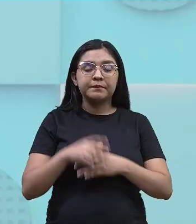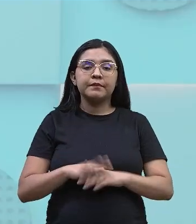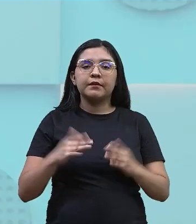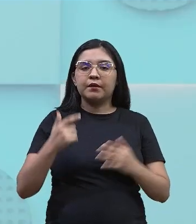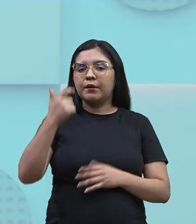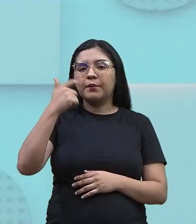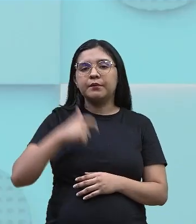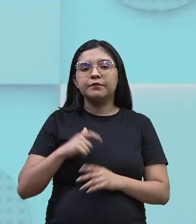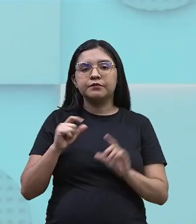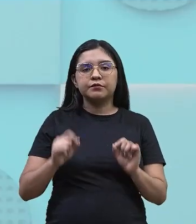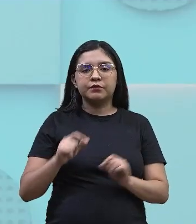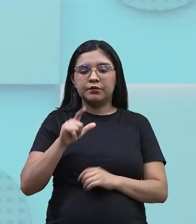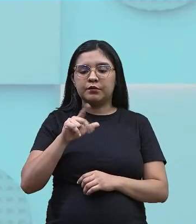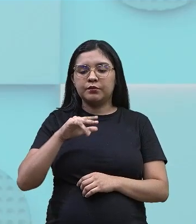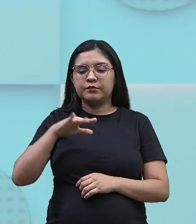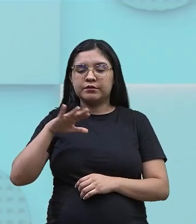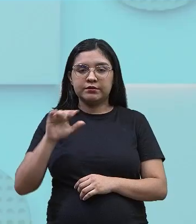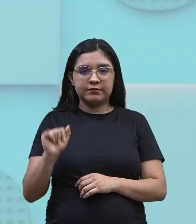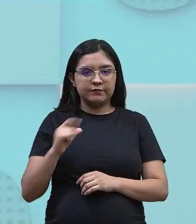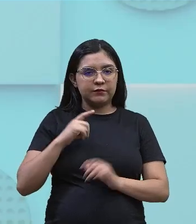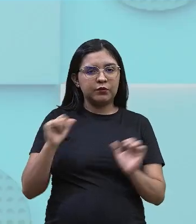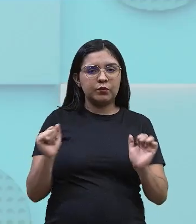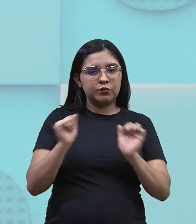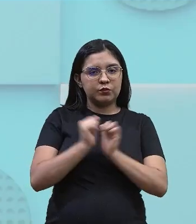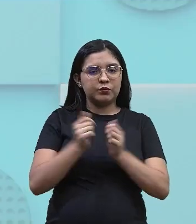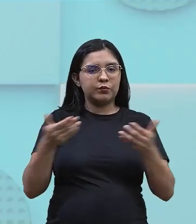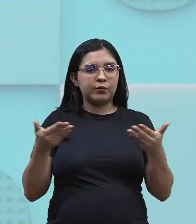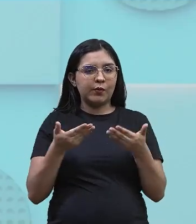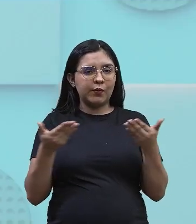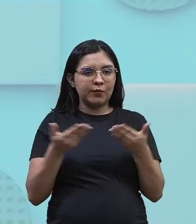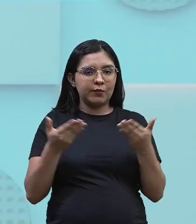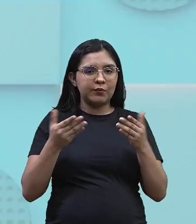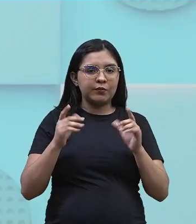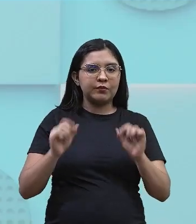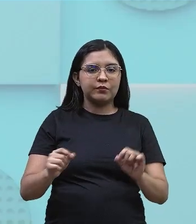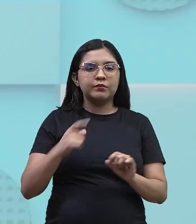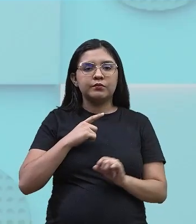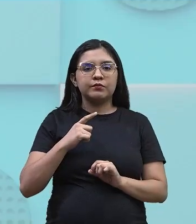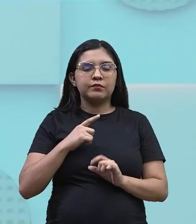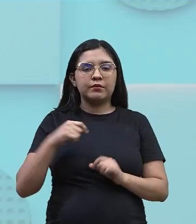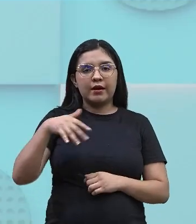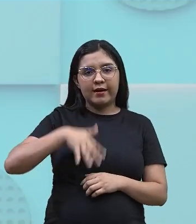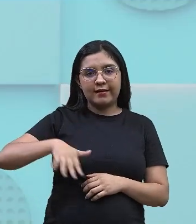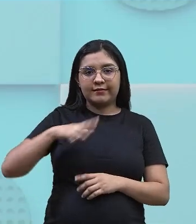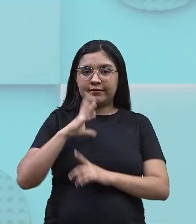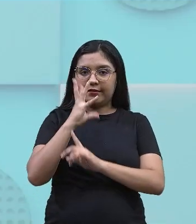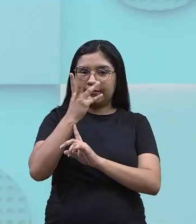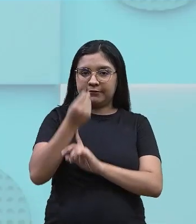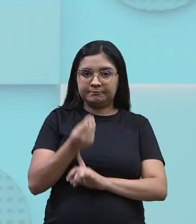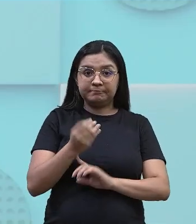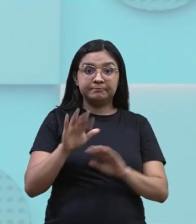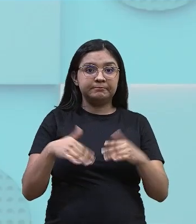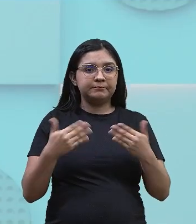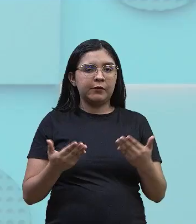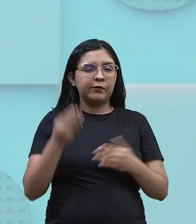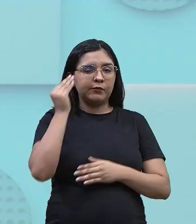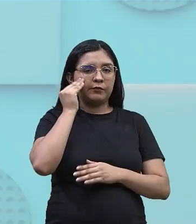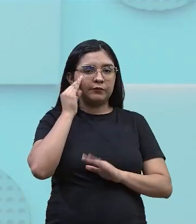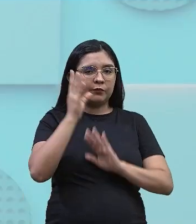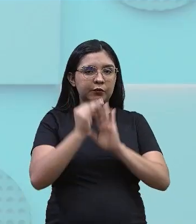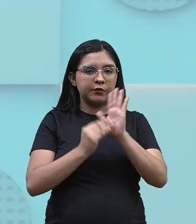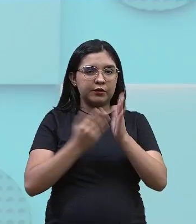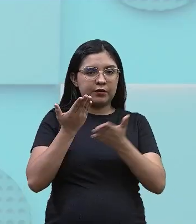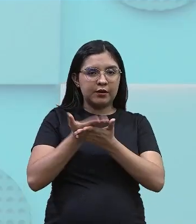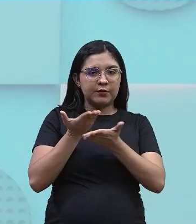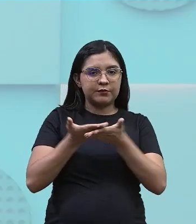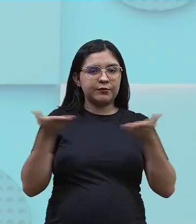sou a professora Lúcia Santos e vou estar com vocês nesse momento que envolve o mundo da arte. Então, vamos ver o que nós vamos ter